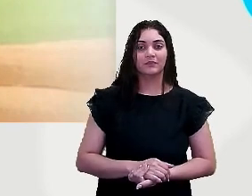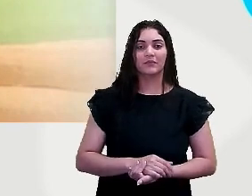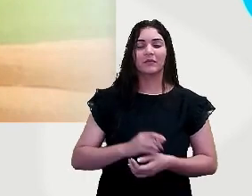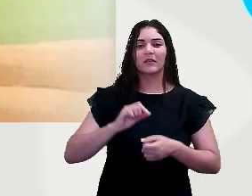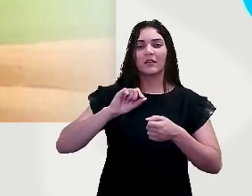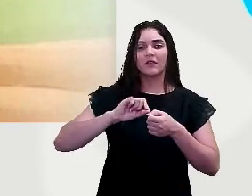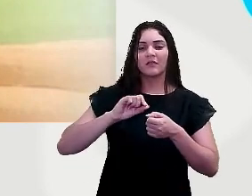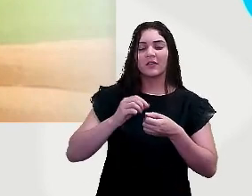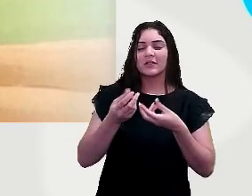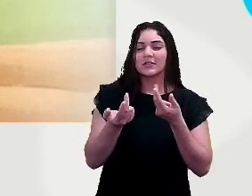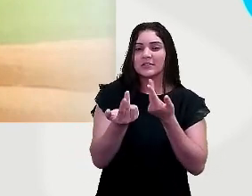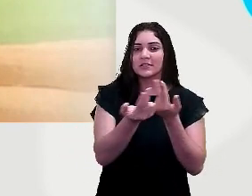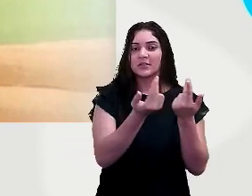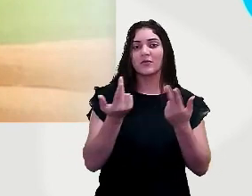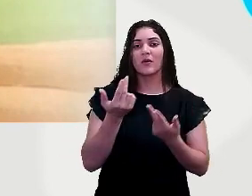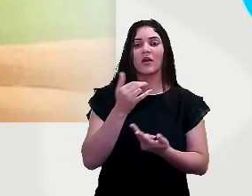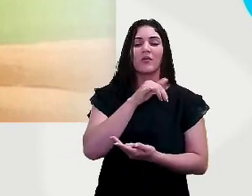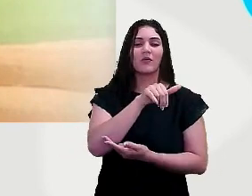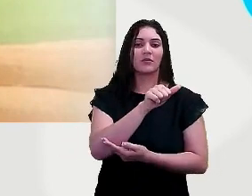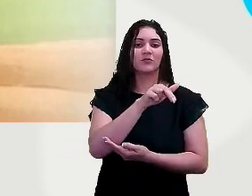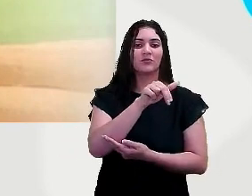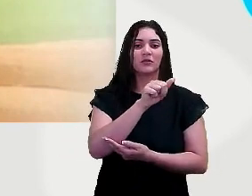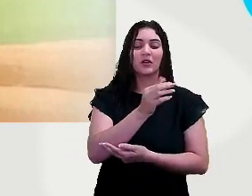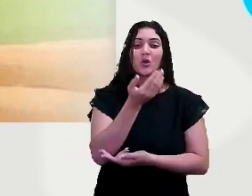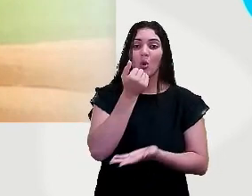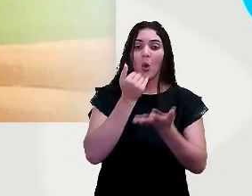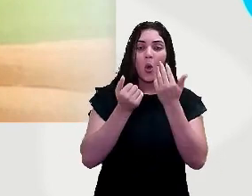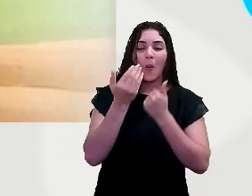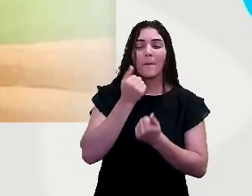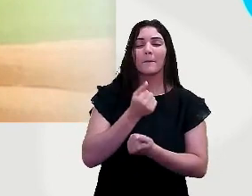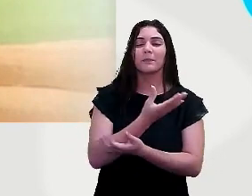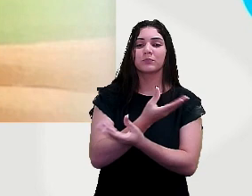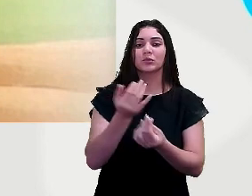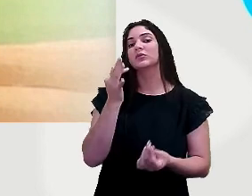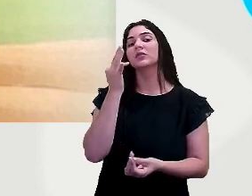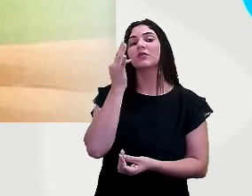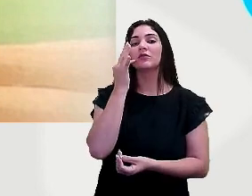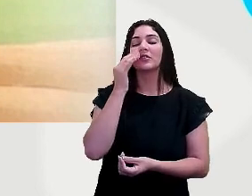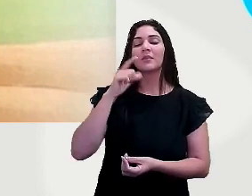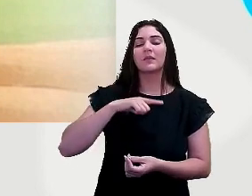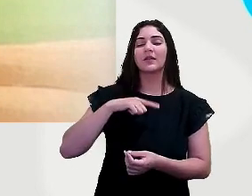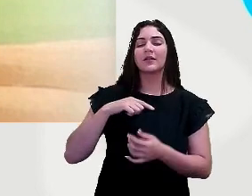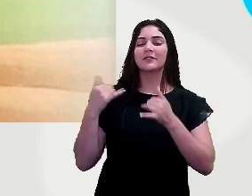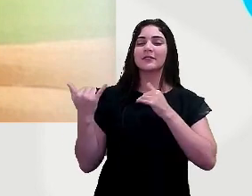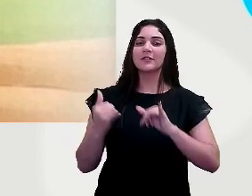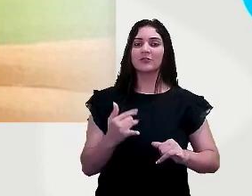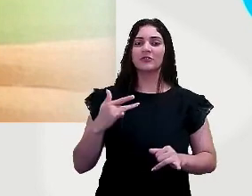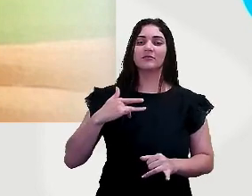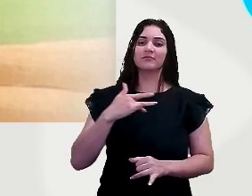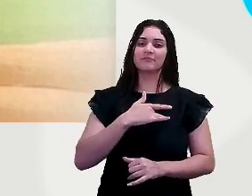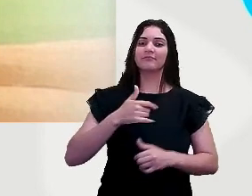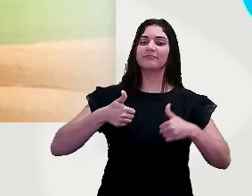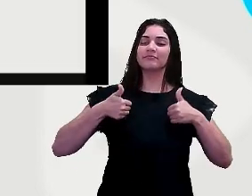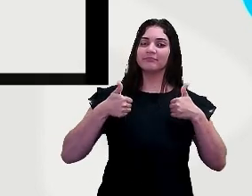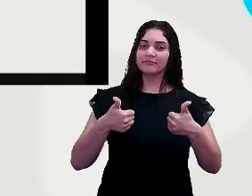Faz como a Joana e come muita fruta, para teres energia e seres saudável.